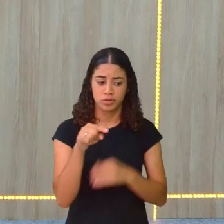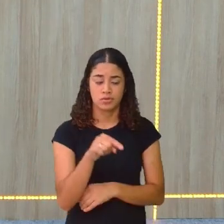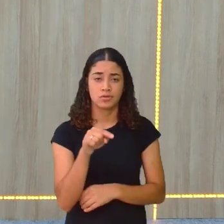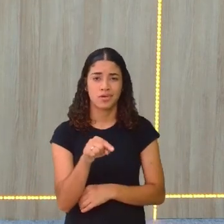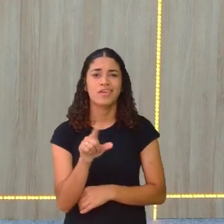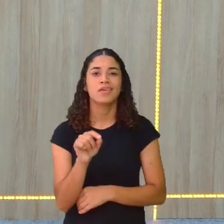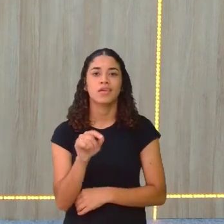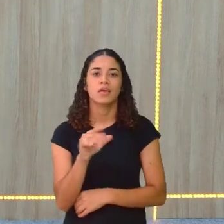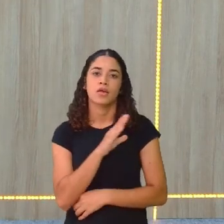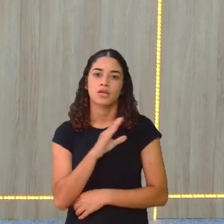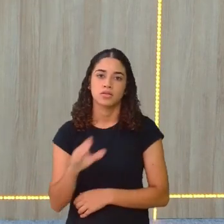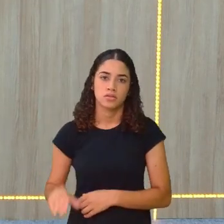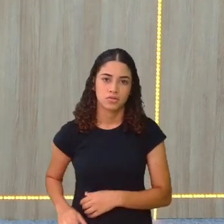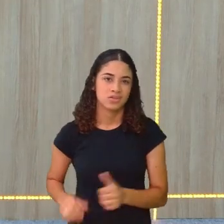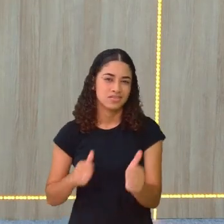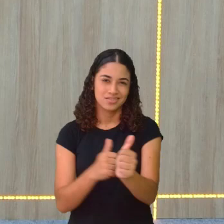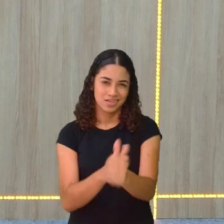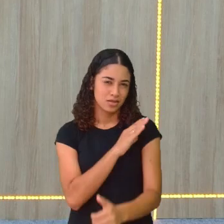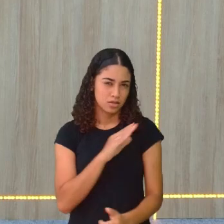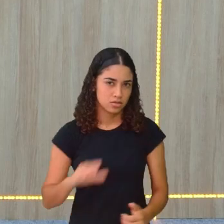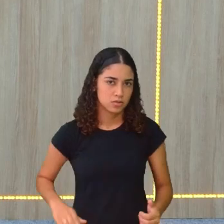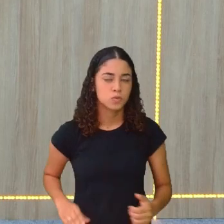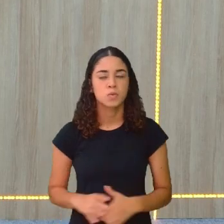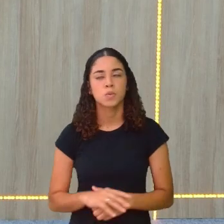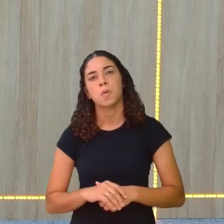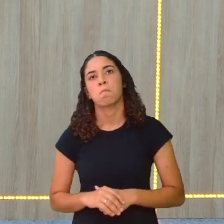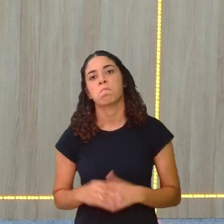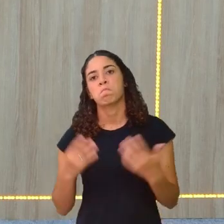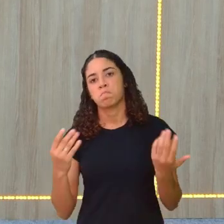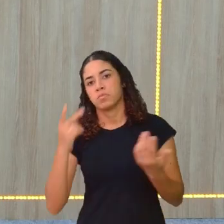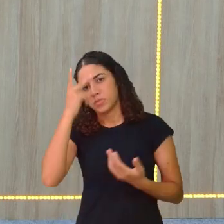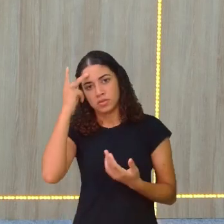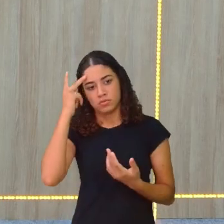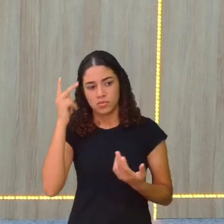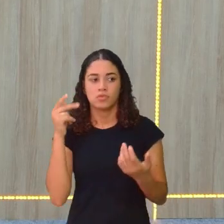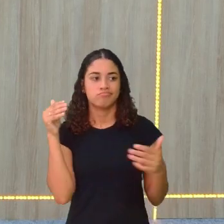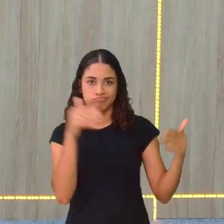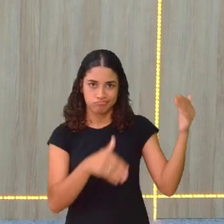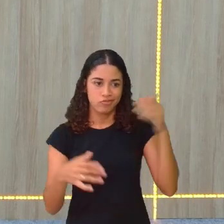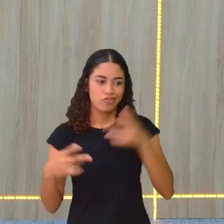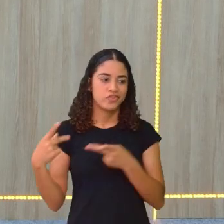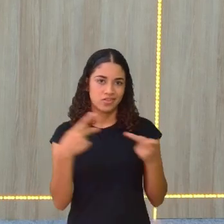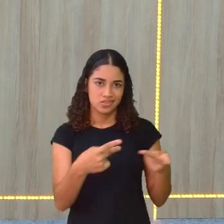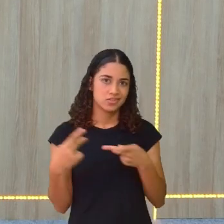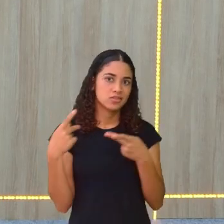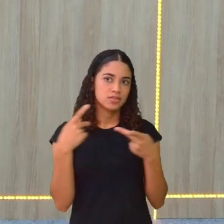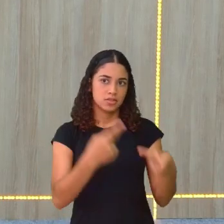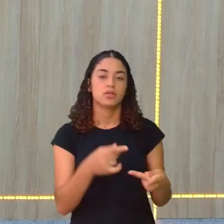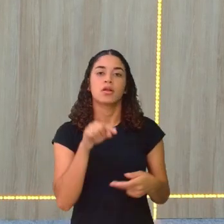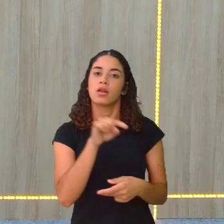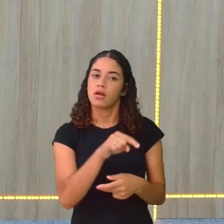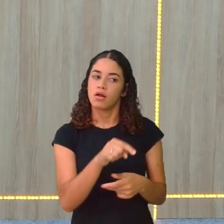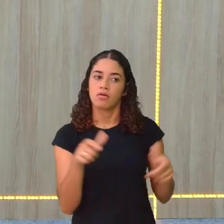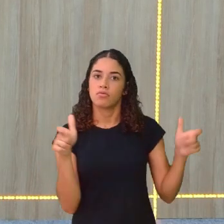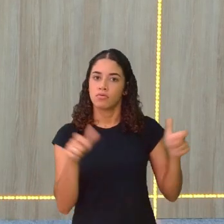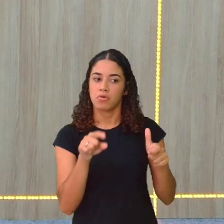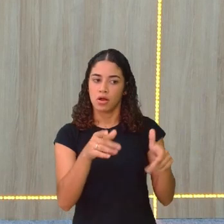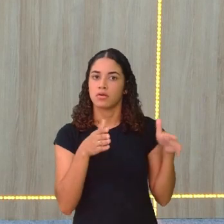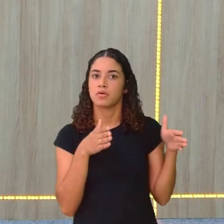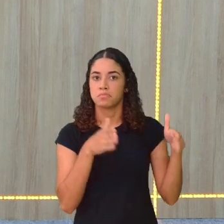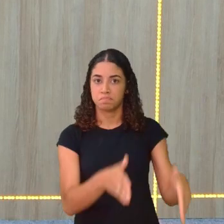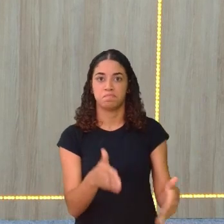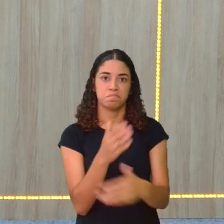cristãos, né? Então, o pessoal, né, peregrinava para visitar o túmulo, né,